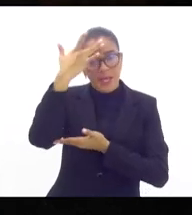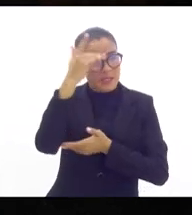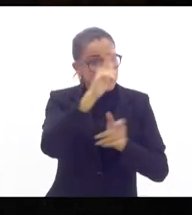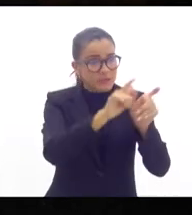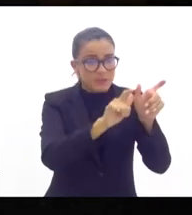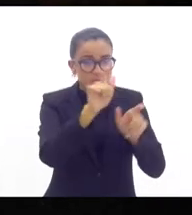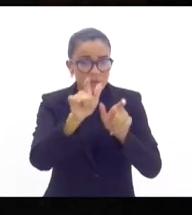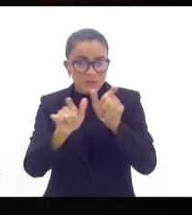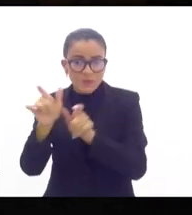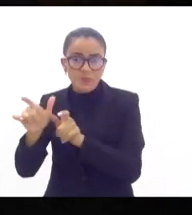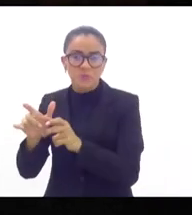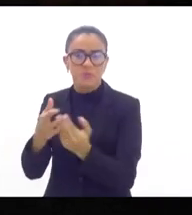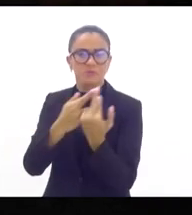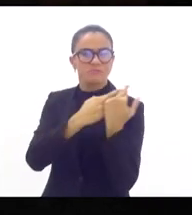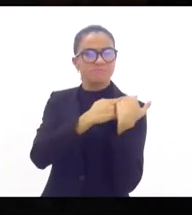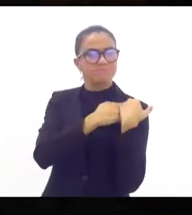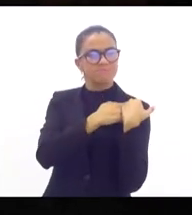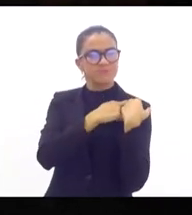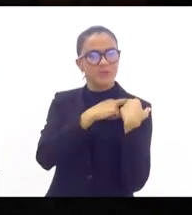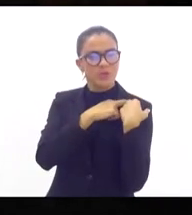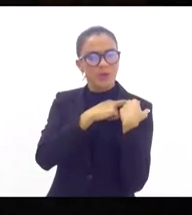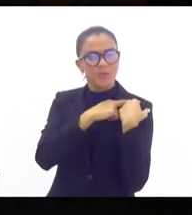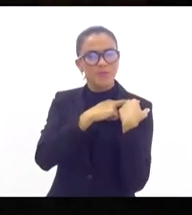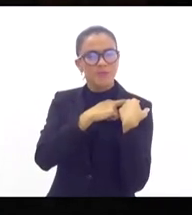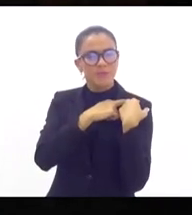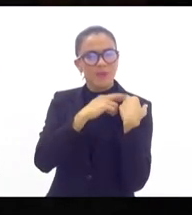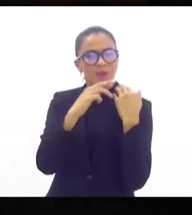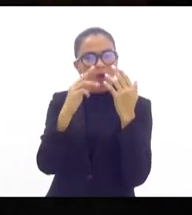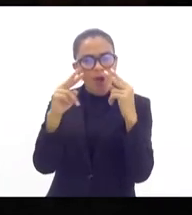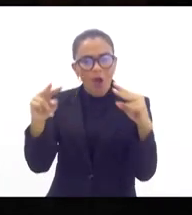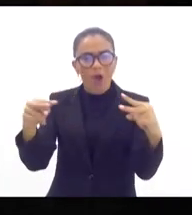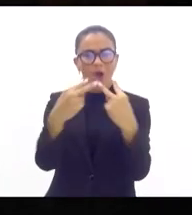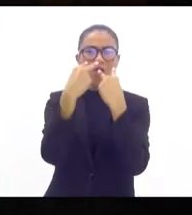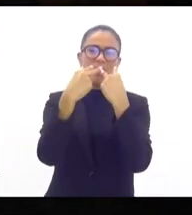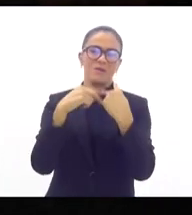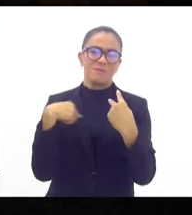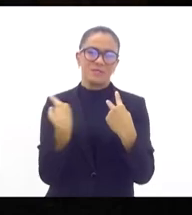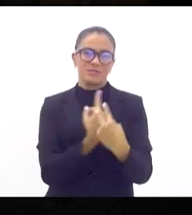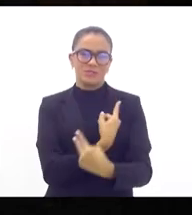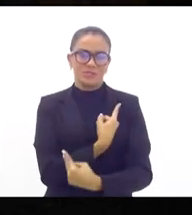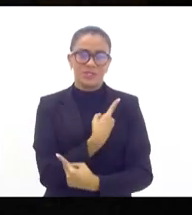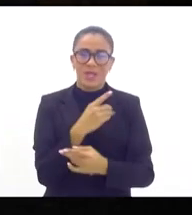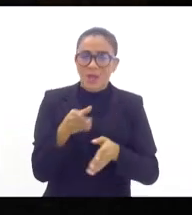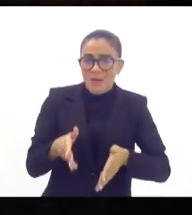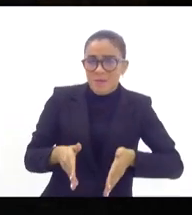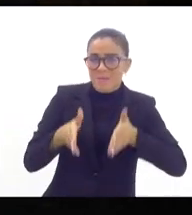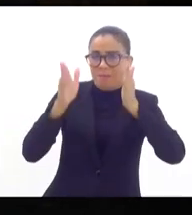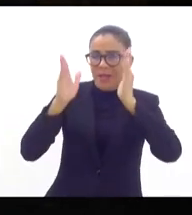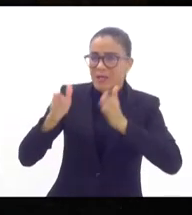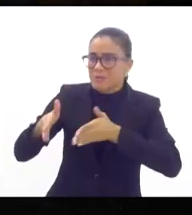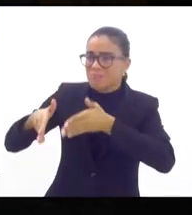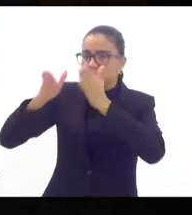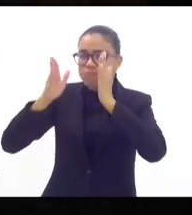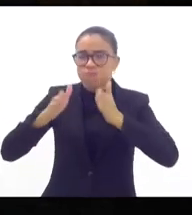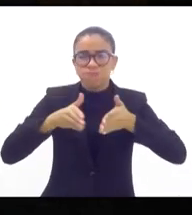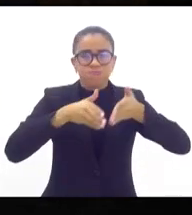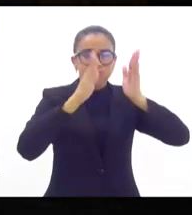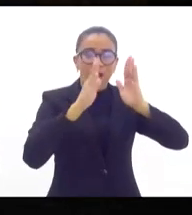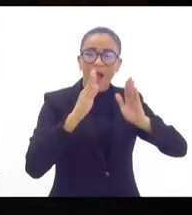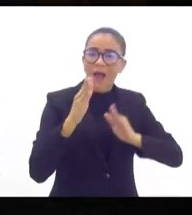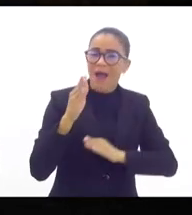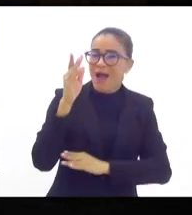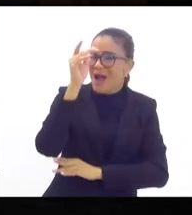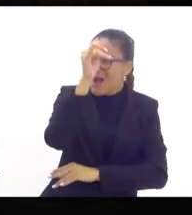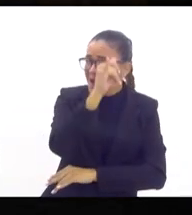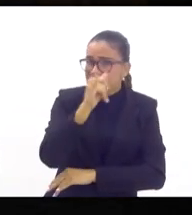competentes olhem por nós somos uma área de prédios antigos os nossos